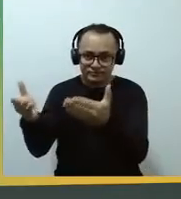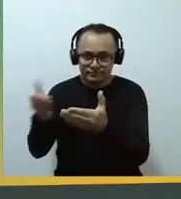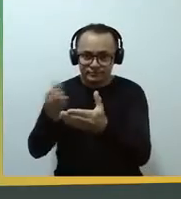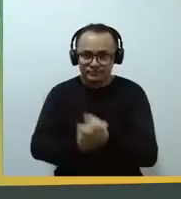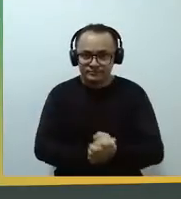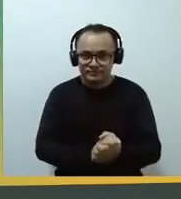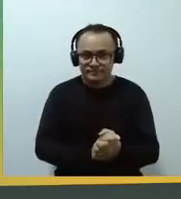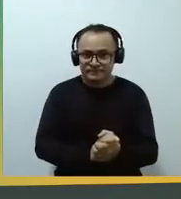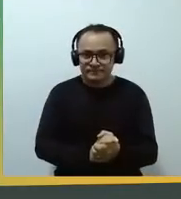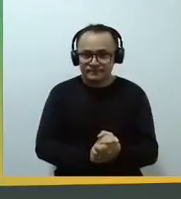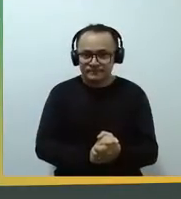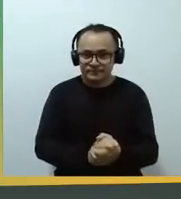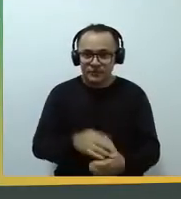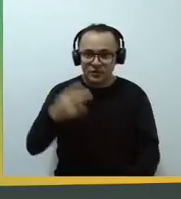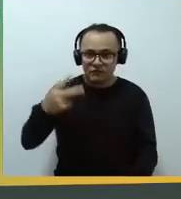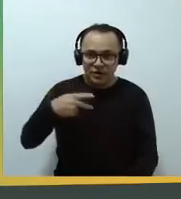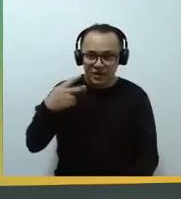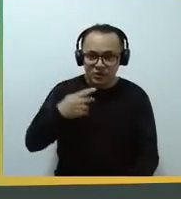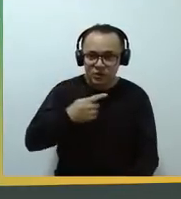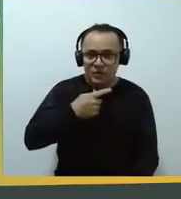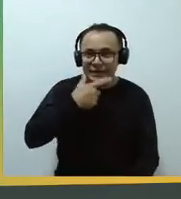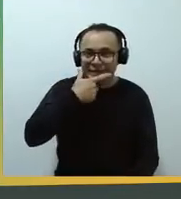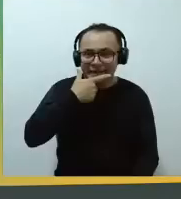para o vereador Enio.